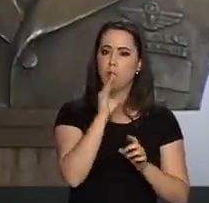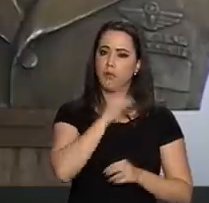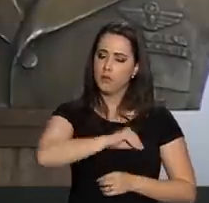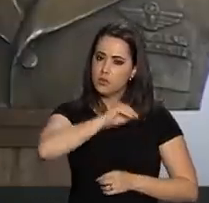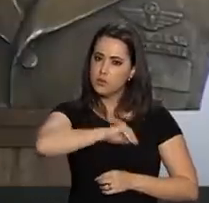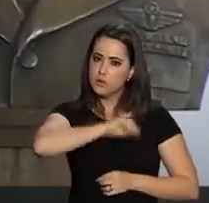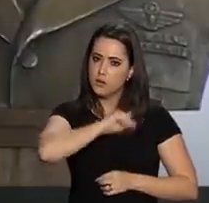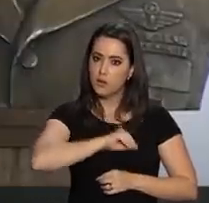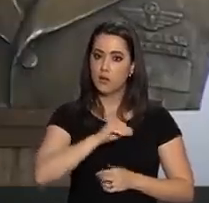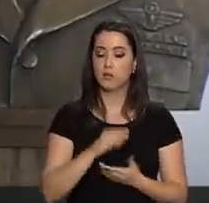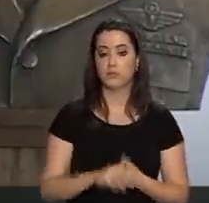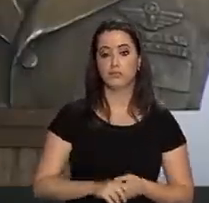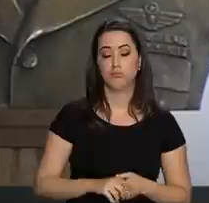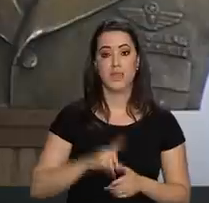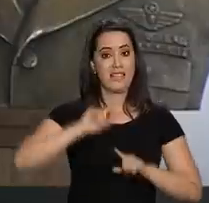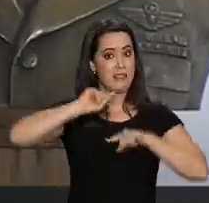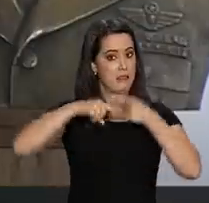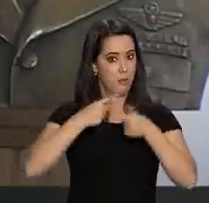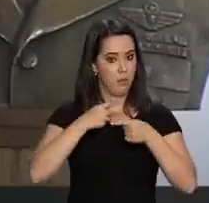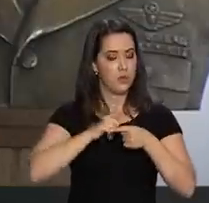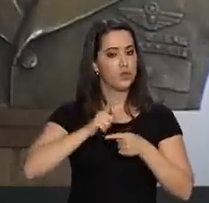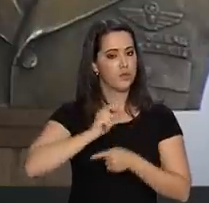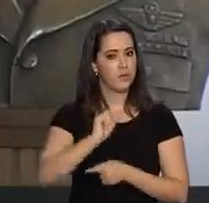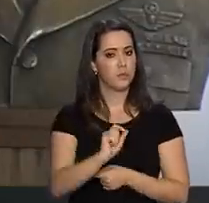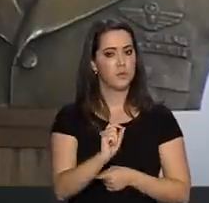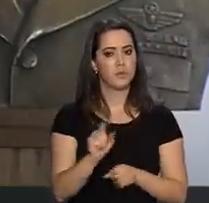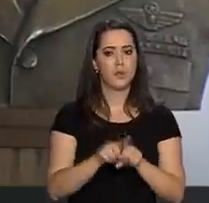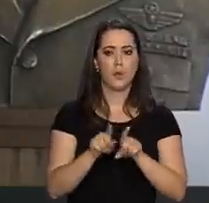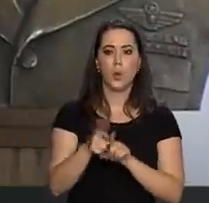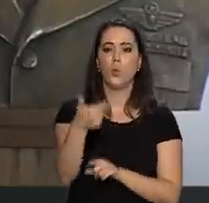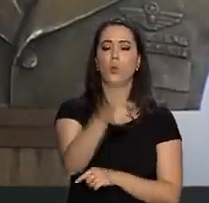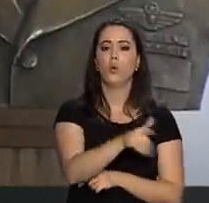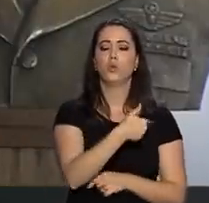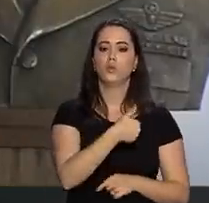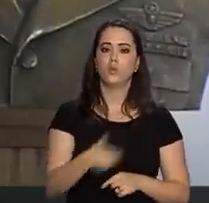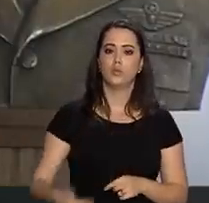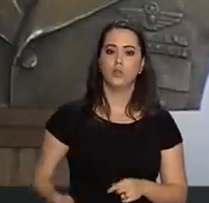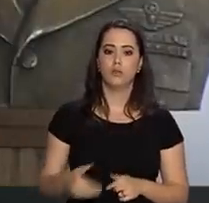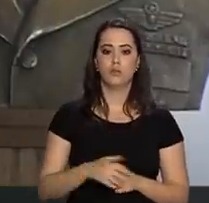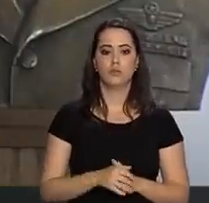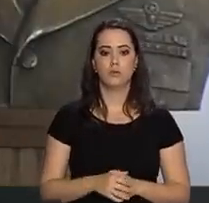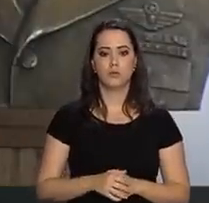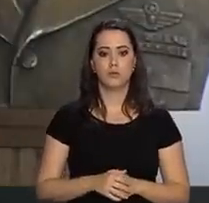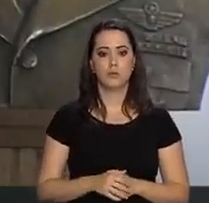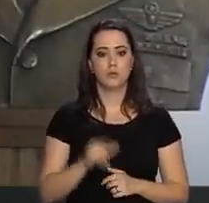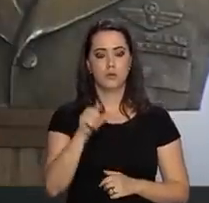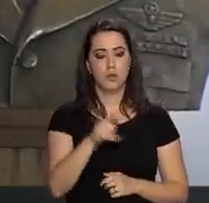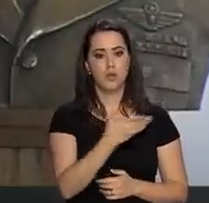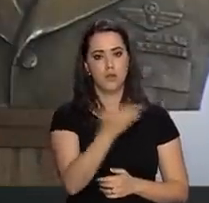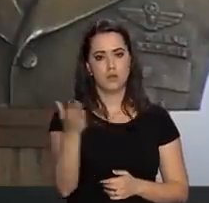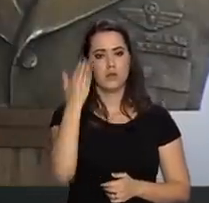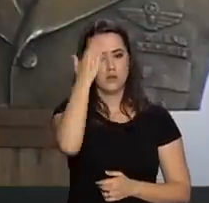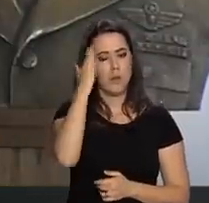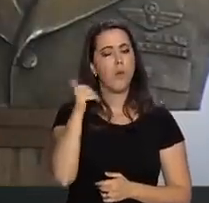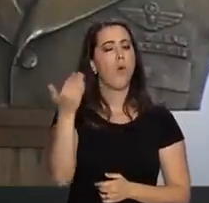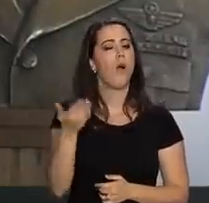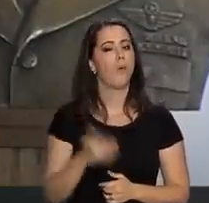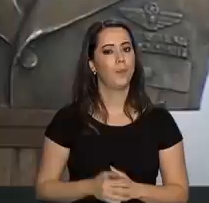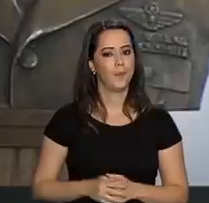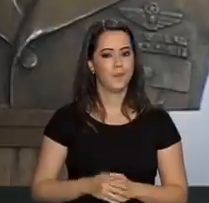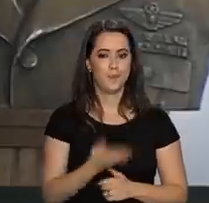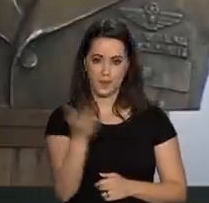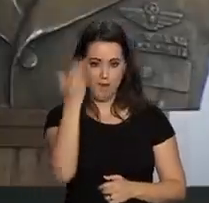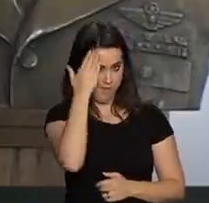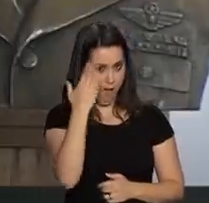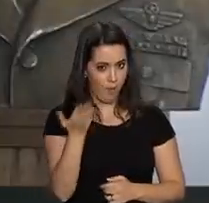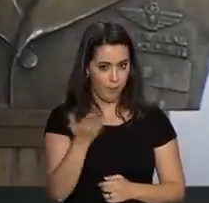bem-vinda. Depois tivemos o outro governo. E o senhor sabe qual foi.